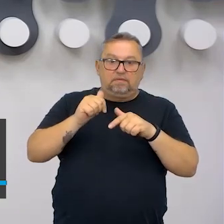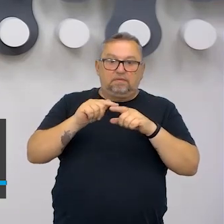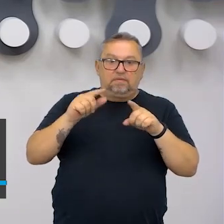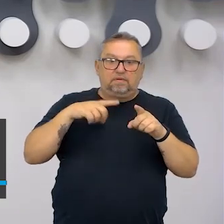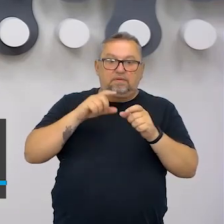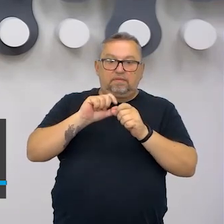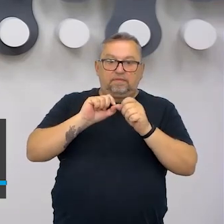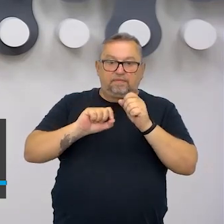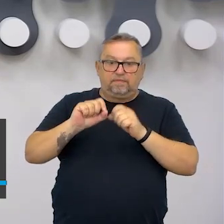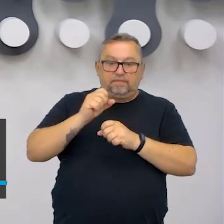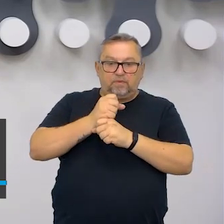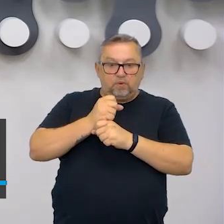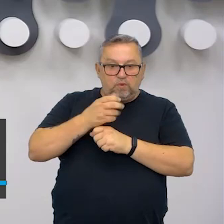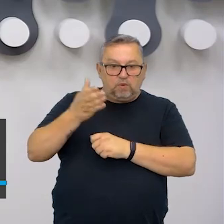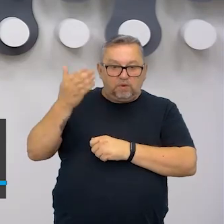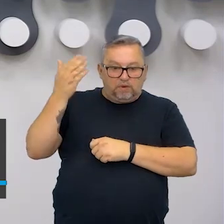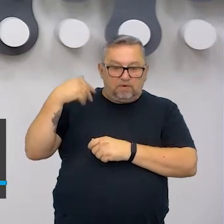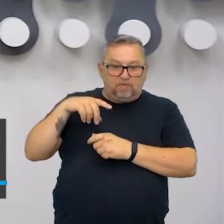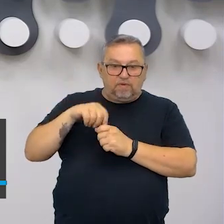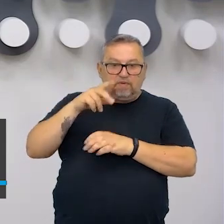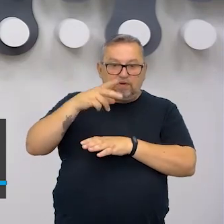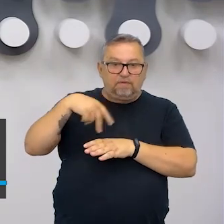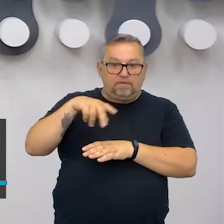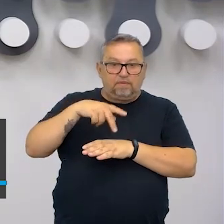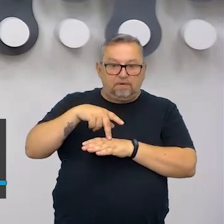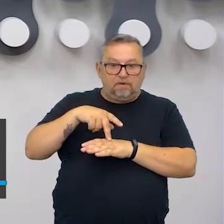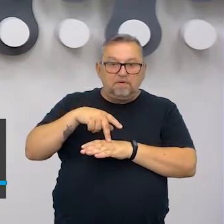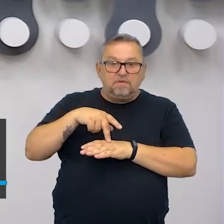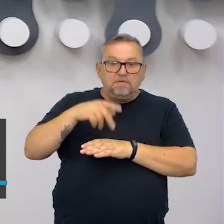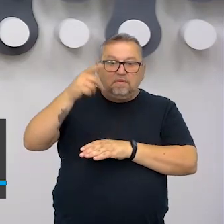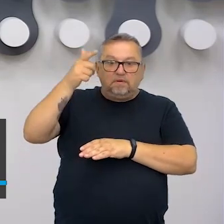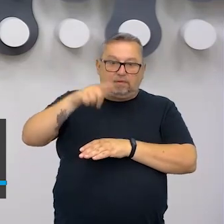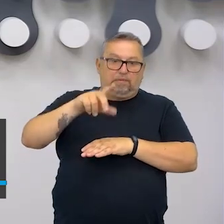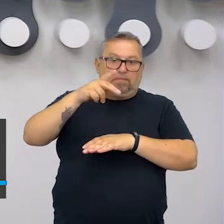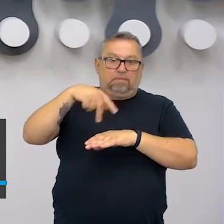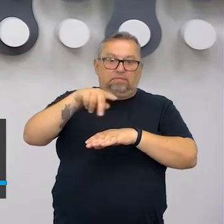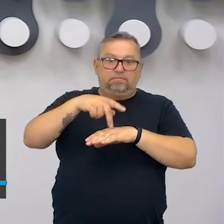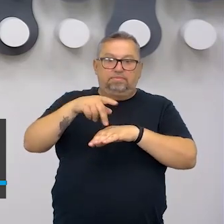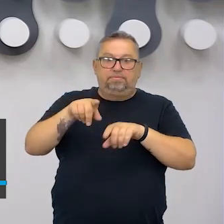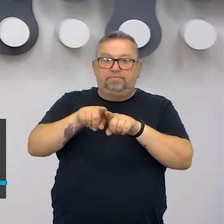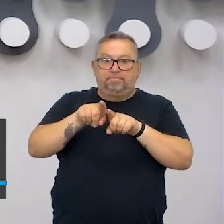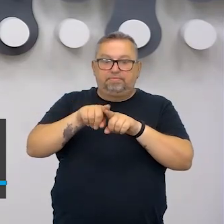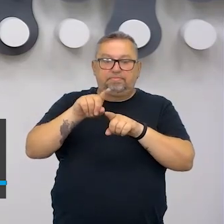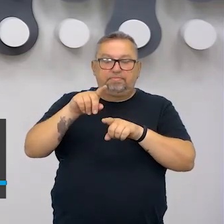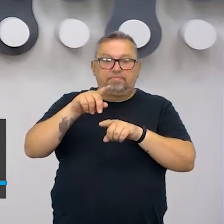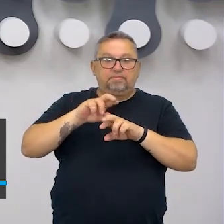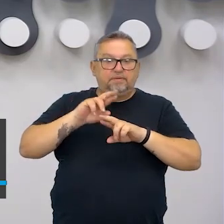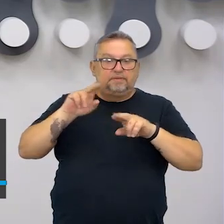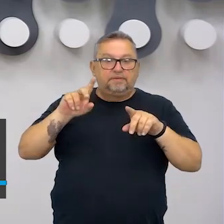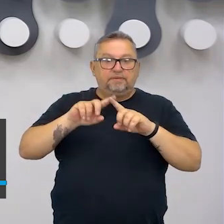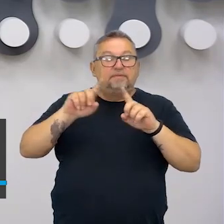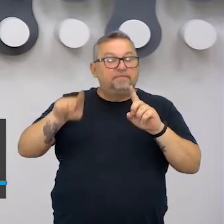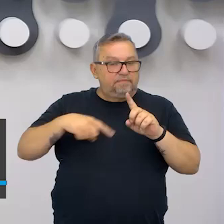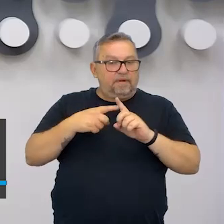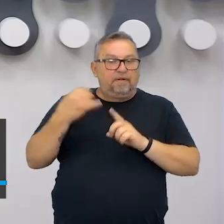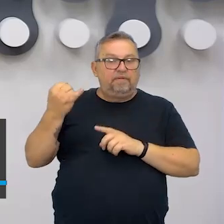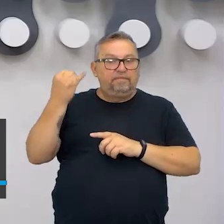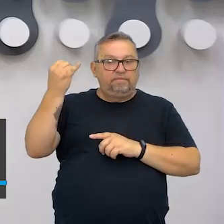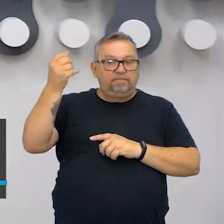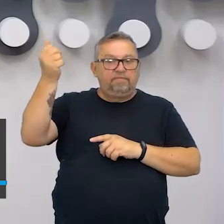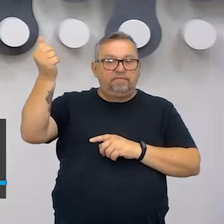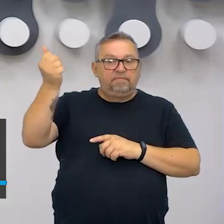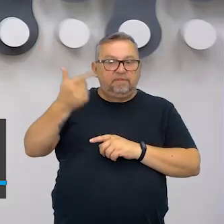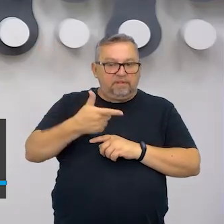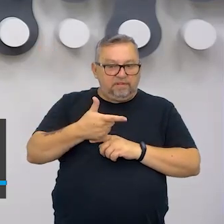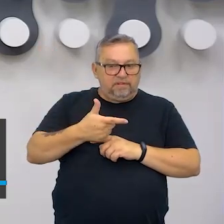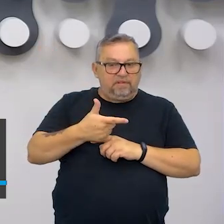o mesmo resultado, ele foi feito num país, num outro país, ou seja, no exterior, ele é mais valorizado pelas pessoas do que